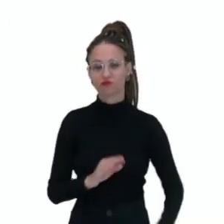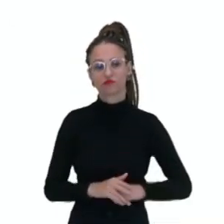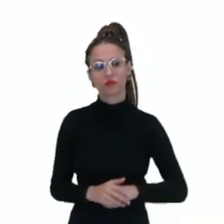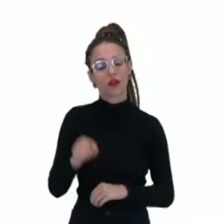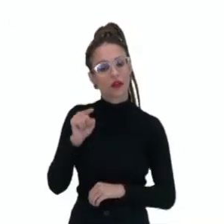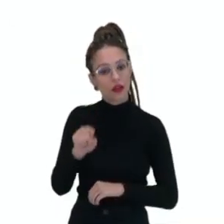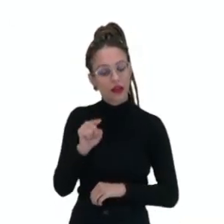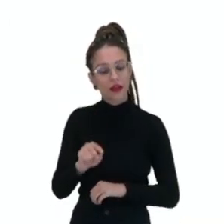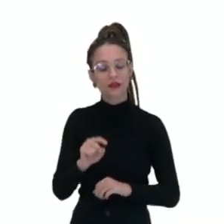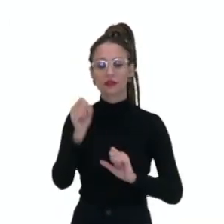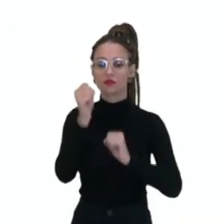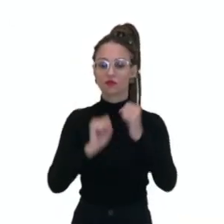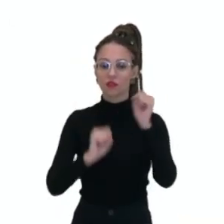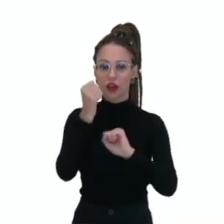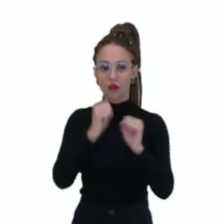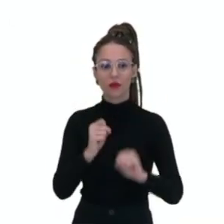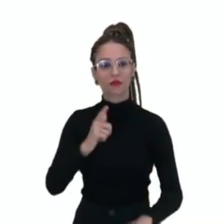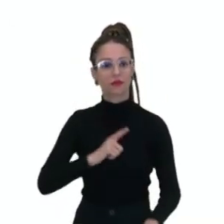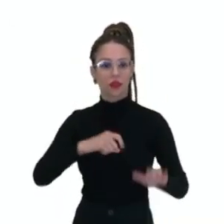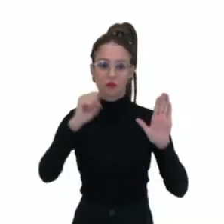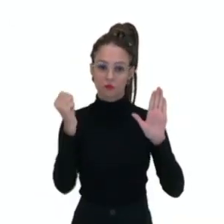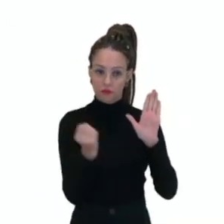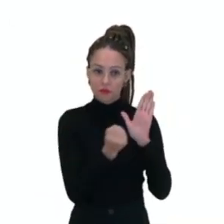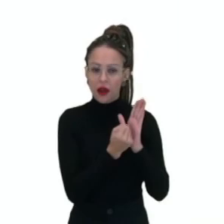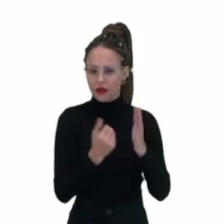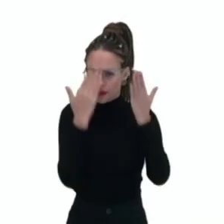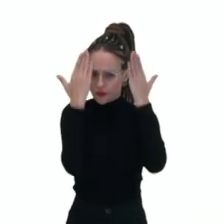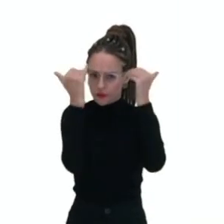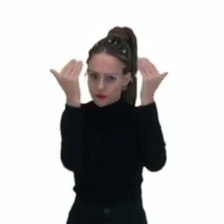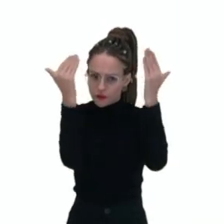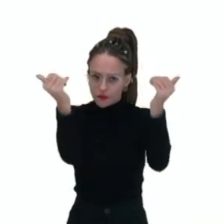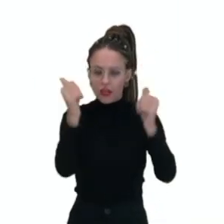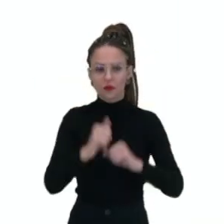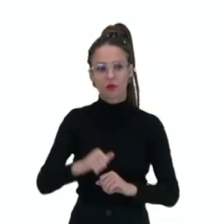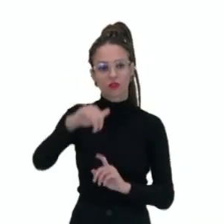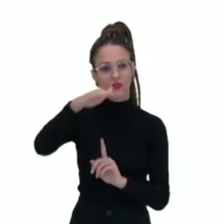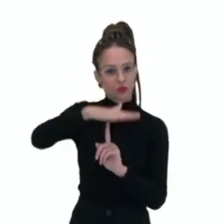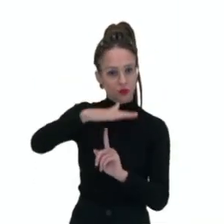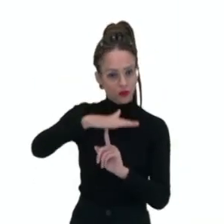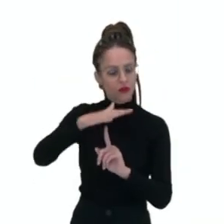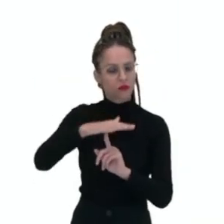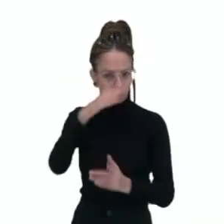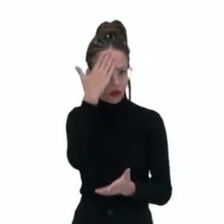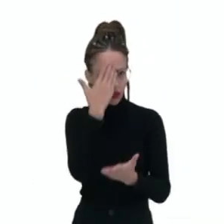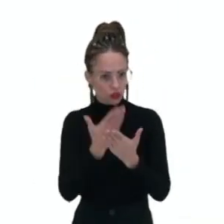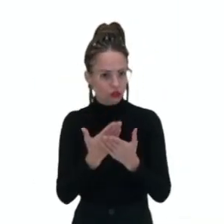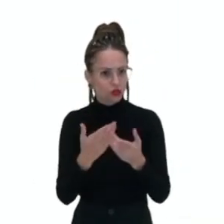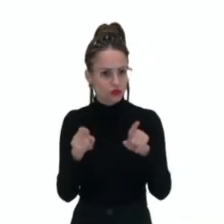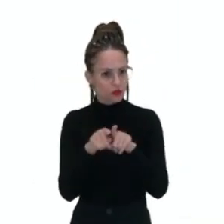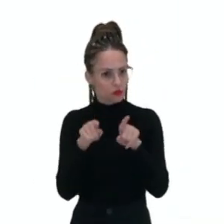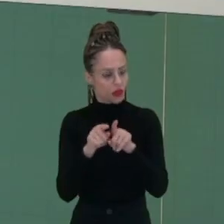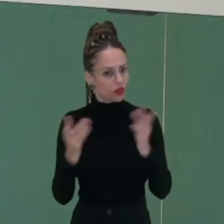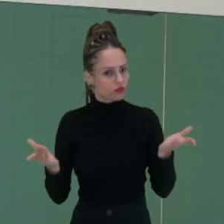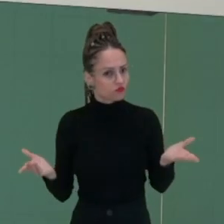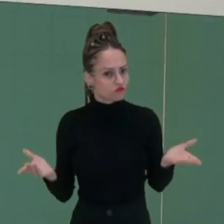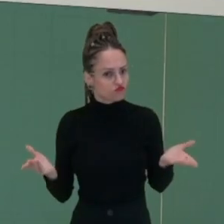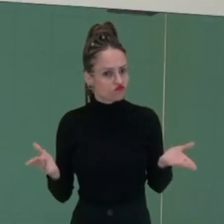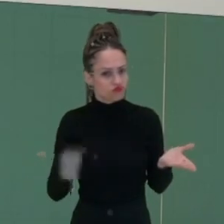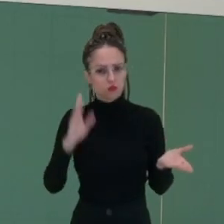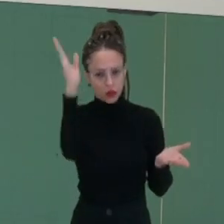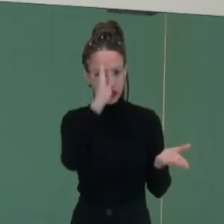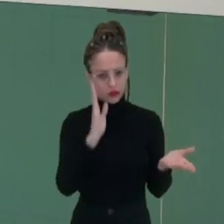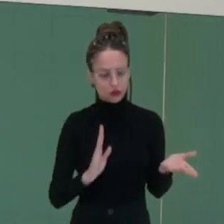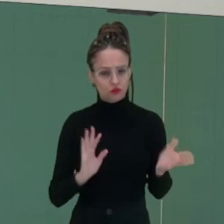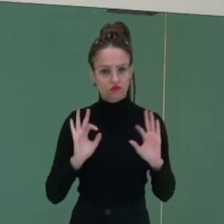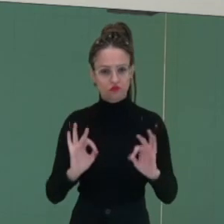esta fábrica ela é detentora de marcas aí conhecidas dos paranaenses e acredito eu até que do Brasil,